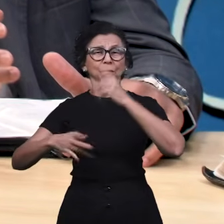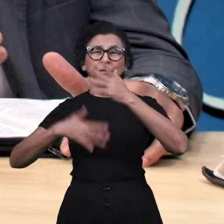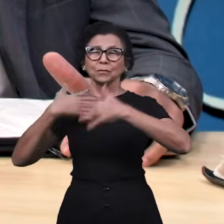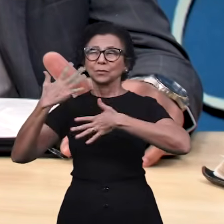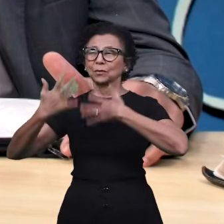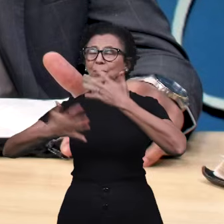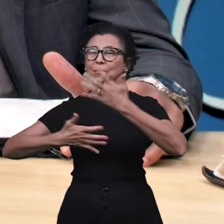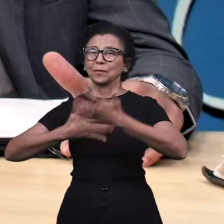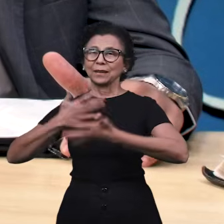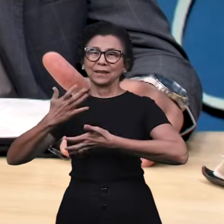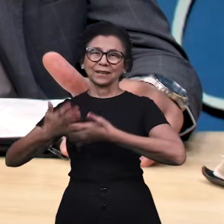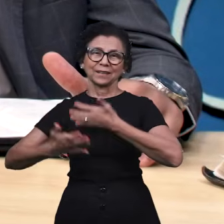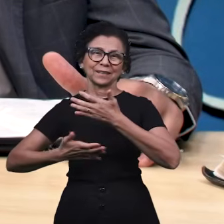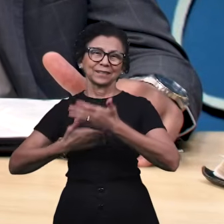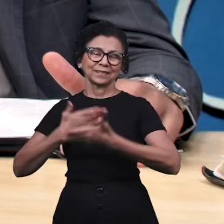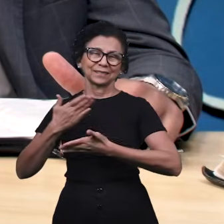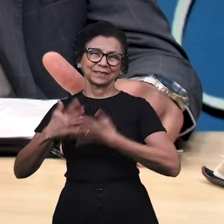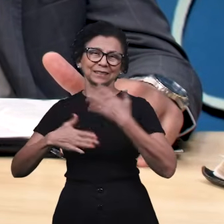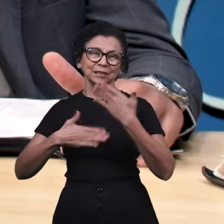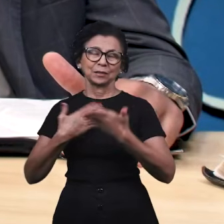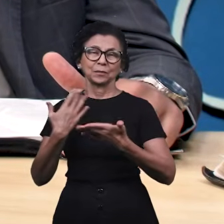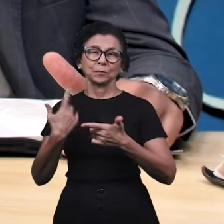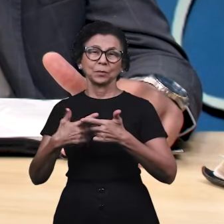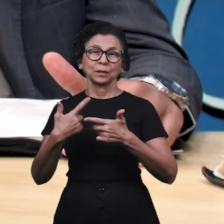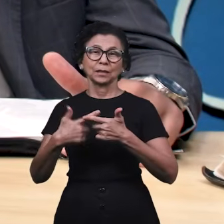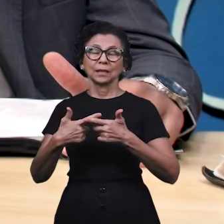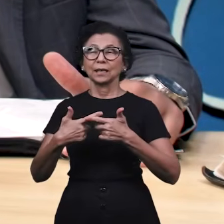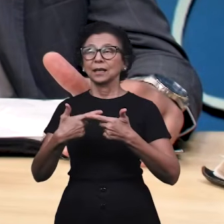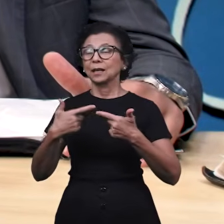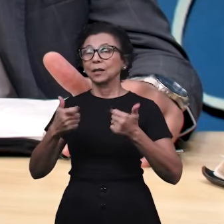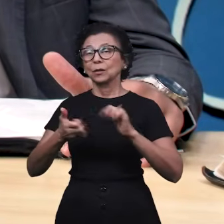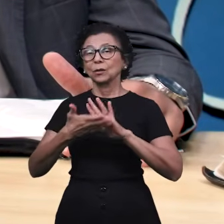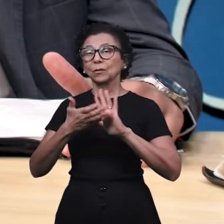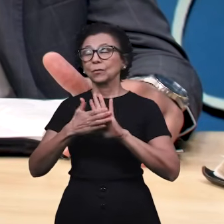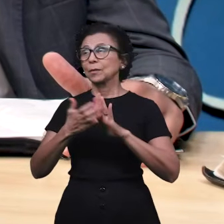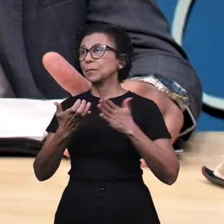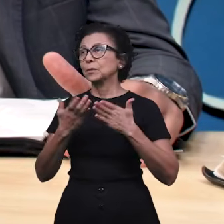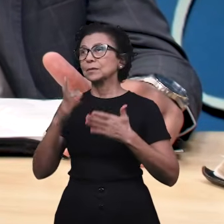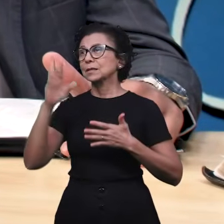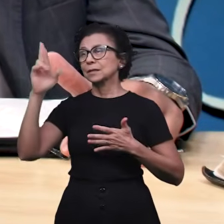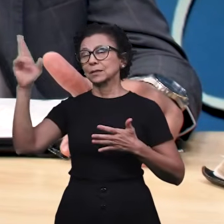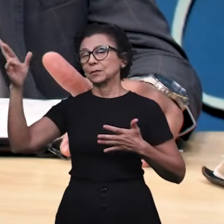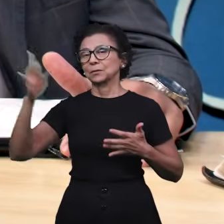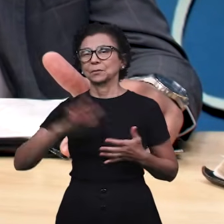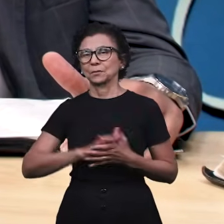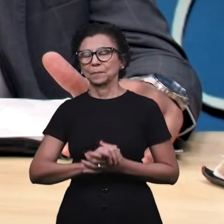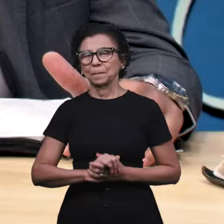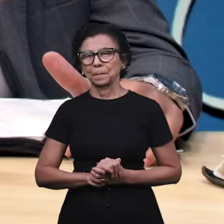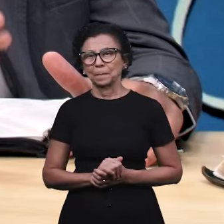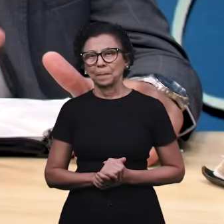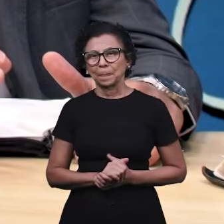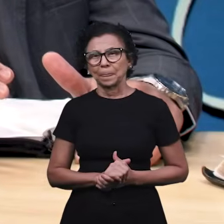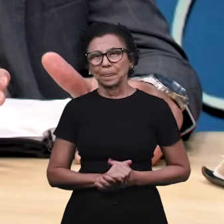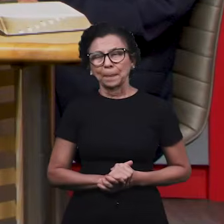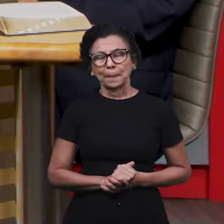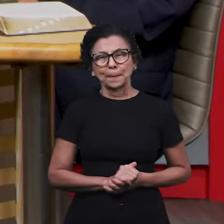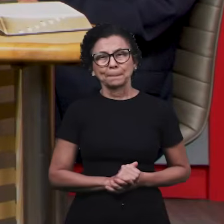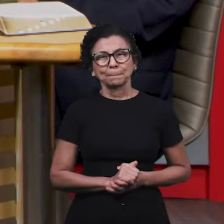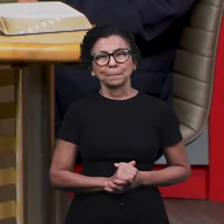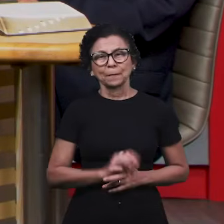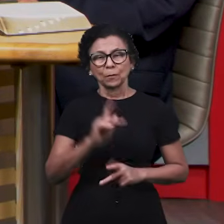Senhor. Então, era como o levita ele incentivava o povo através de cânticos e